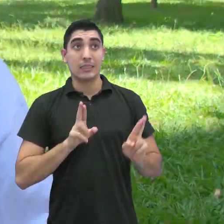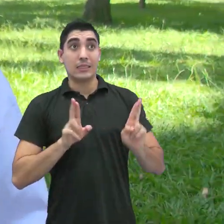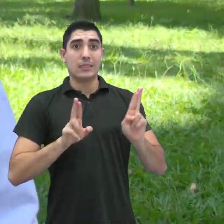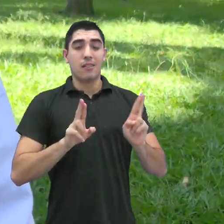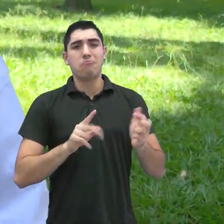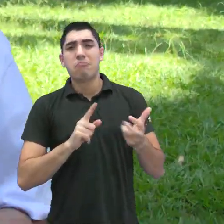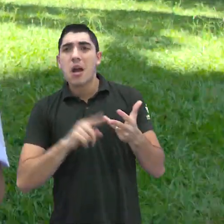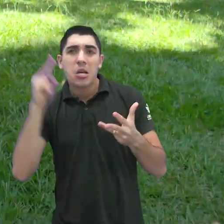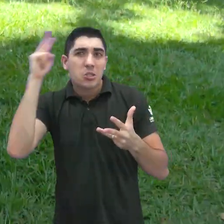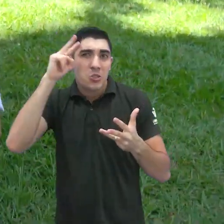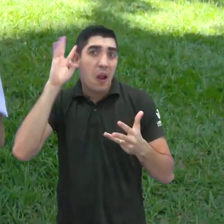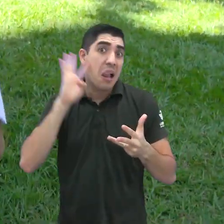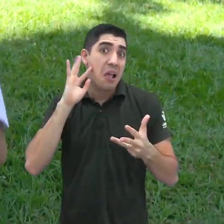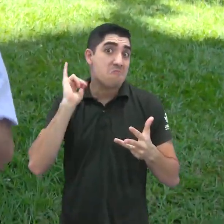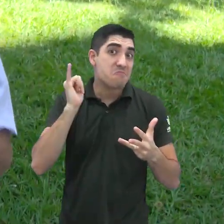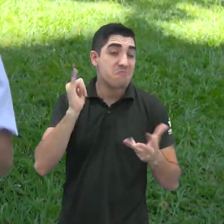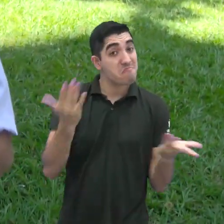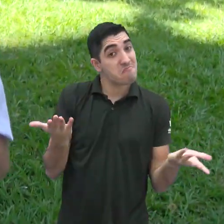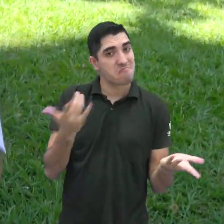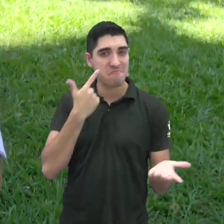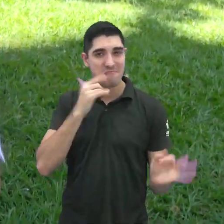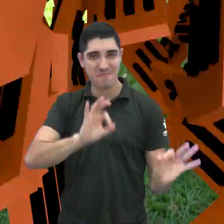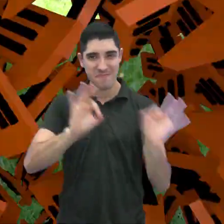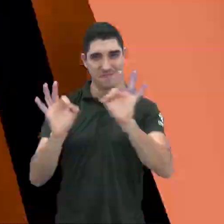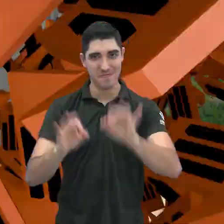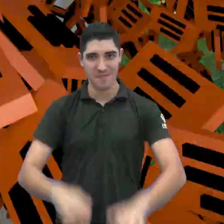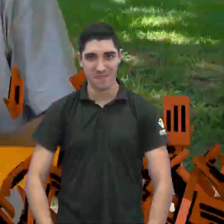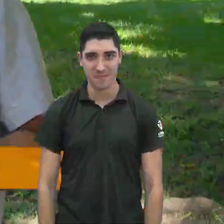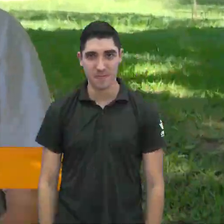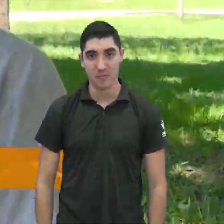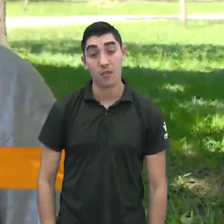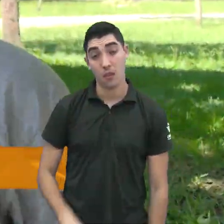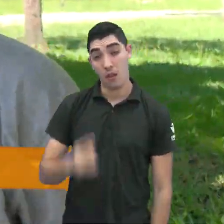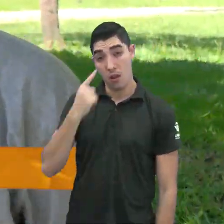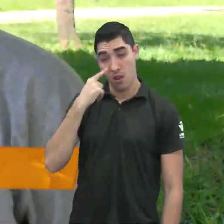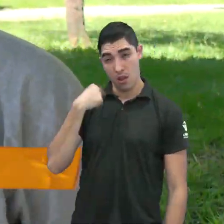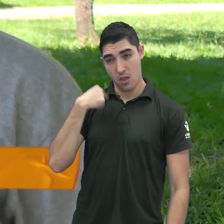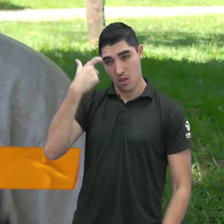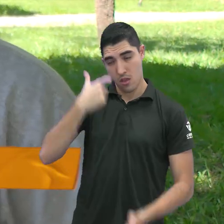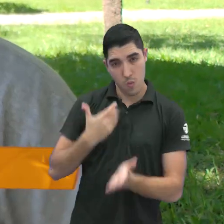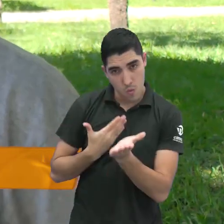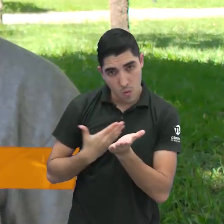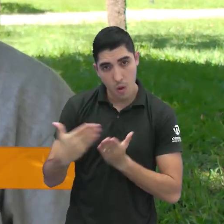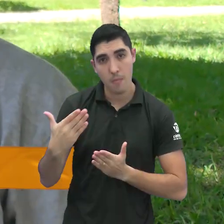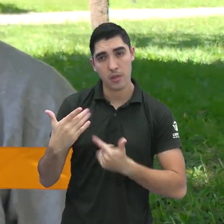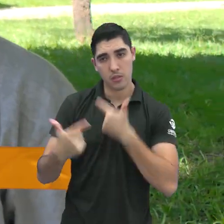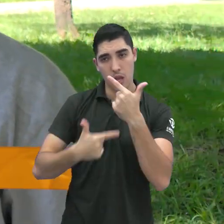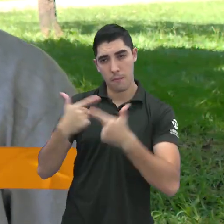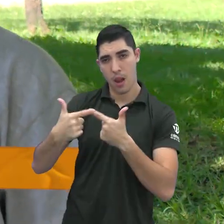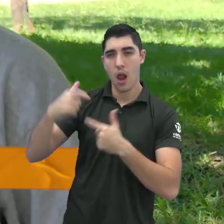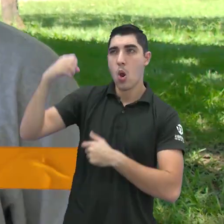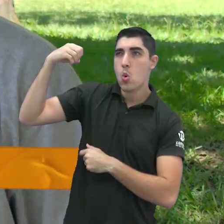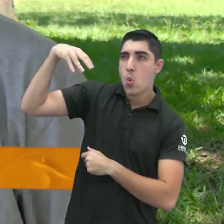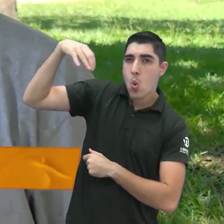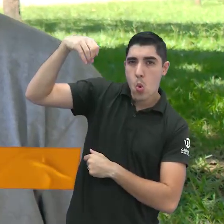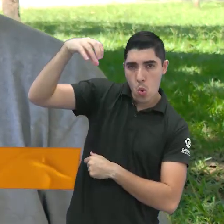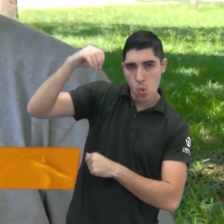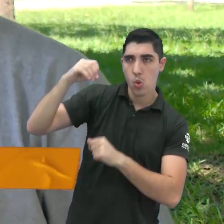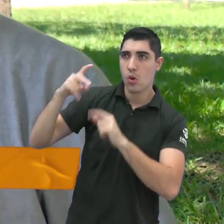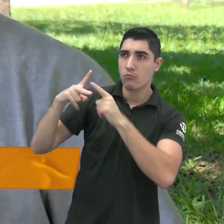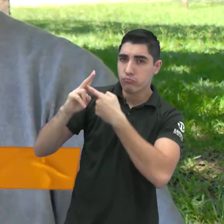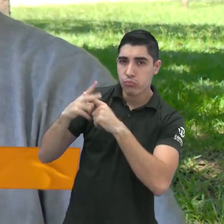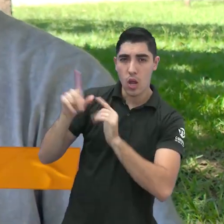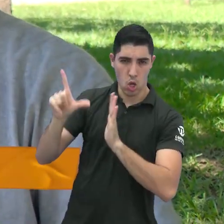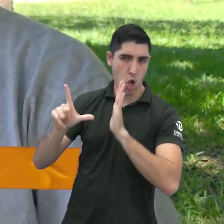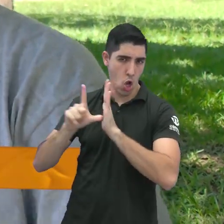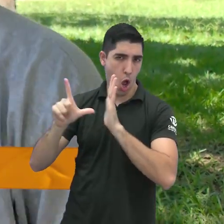uma história bacana para contar? Vamos lá ver, vem comigo. Cara, de início assim, eu entrei na área de iluminação. Comecei trabalhando no ramo